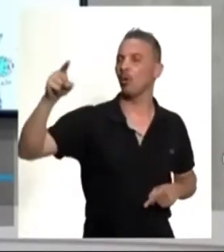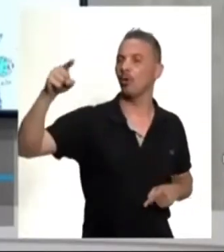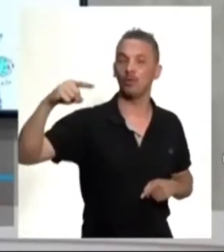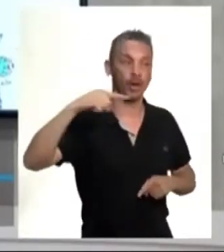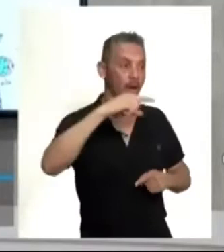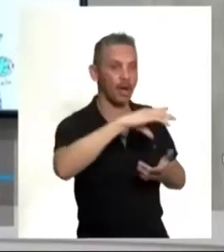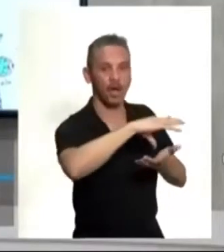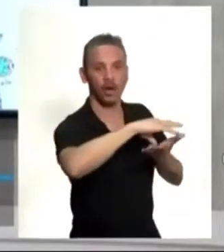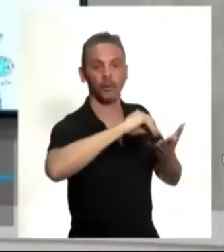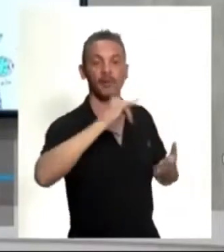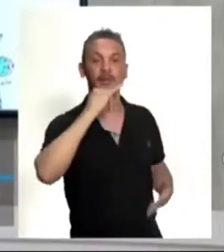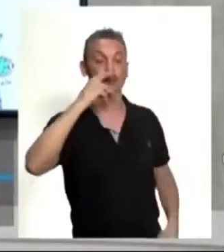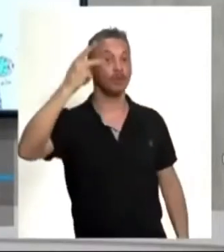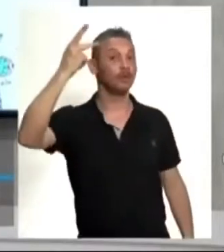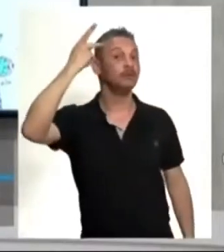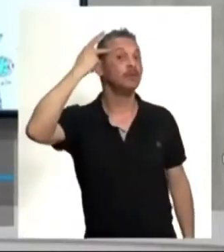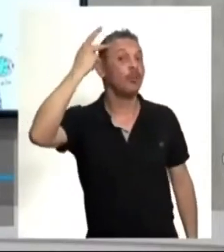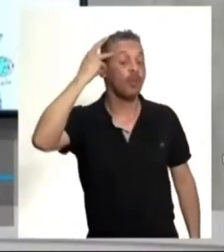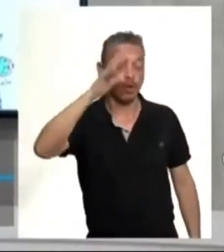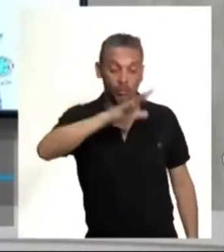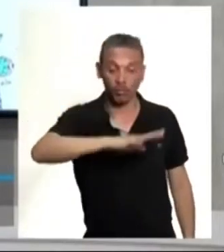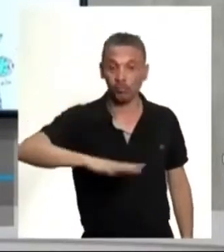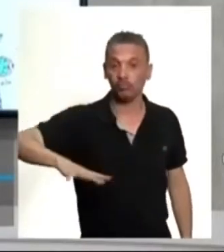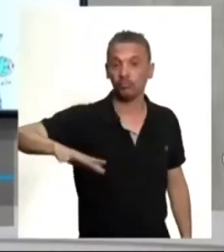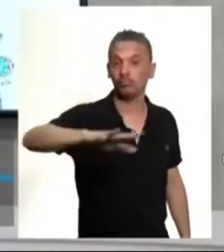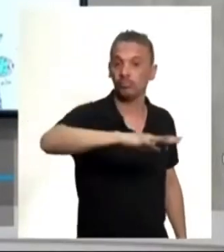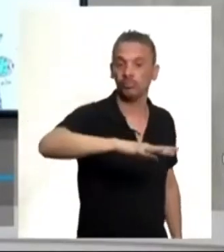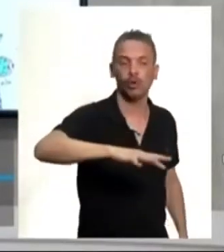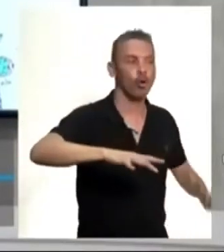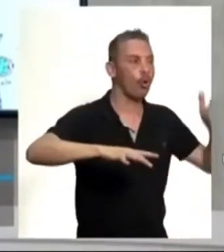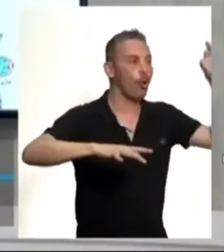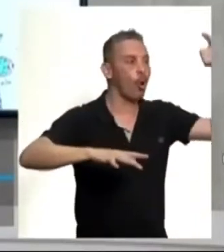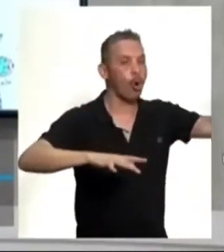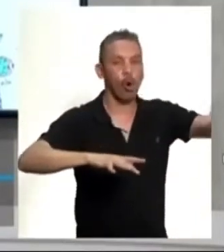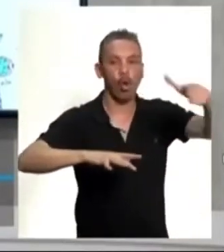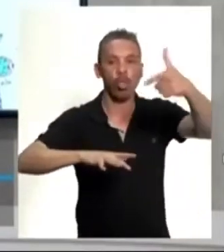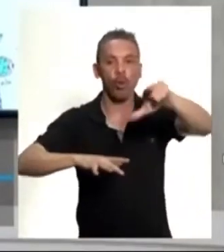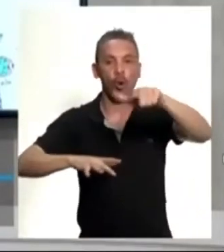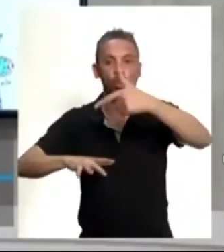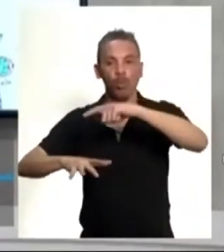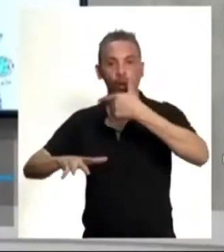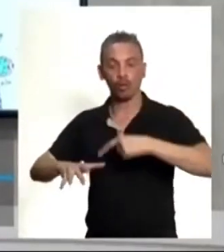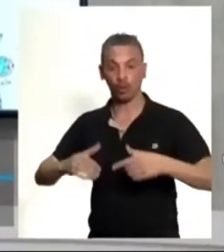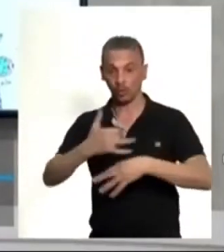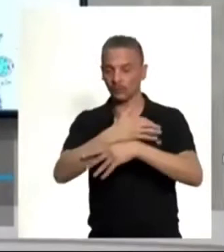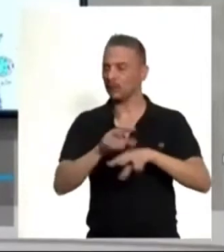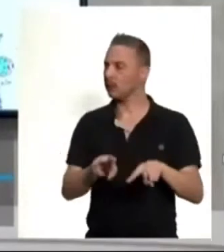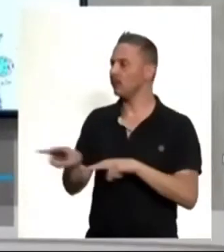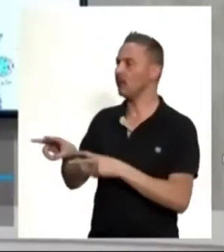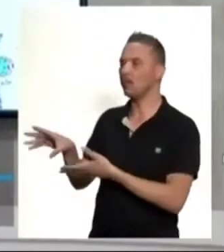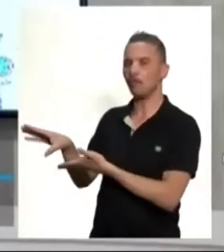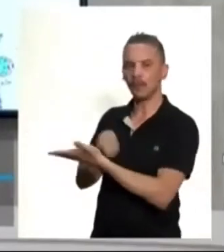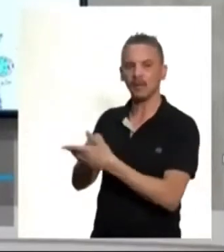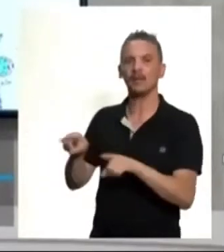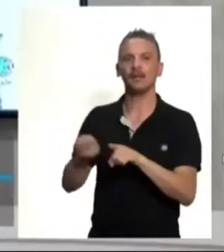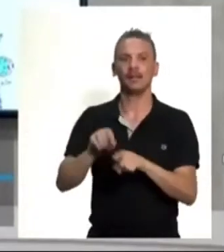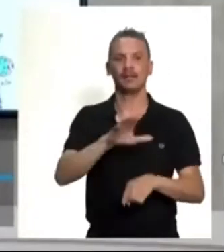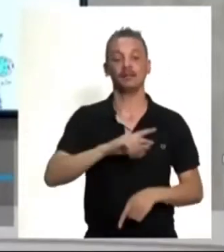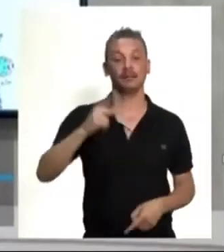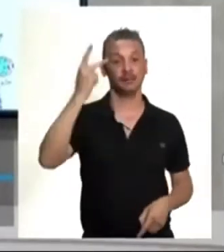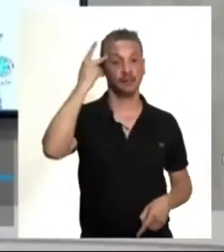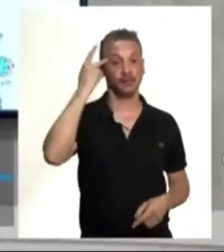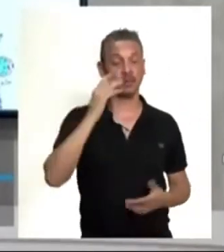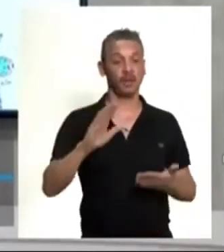tipo São Paulo. São Paulo tem uma área de polarização praticamente no Brasil todo. Alguns serviços só existem em São